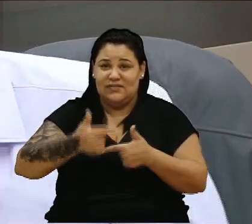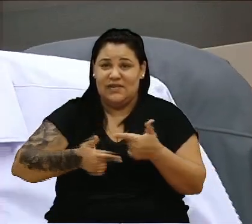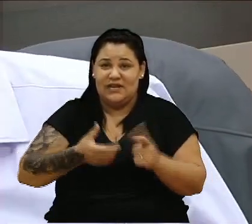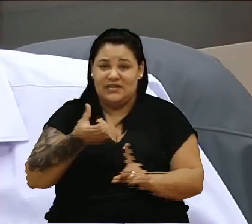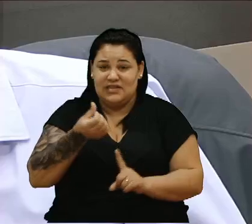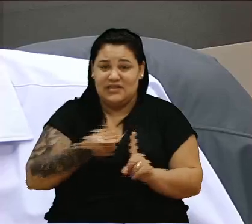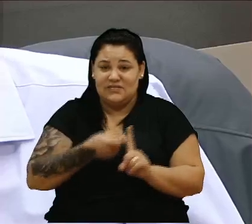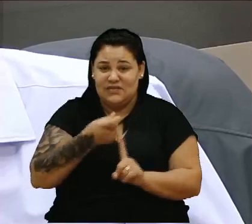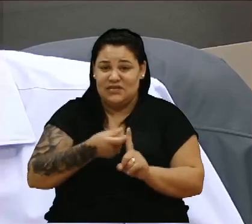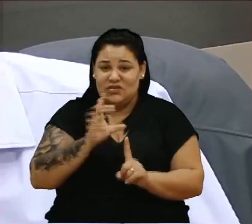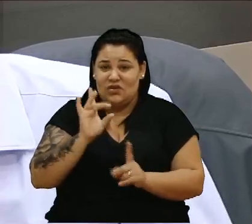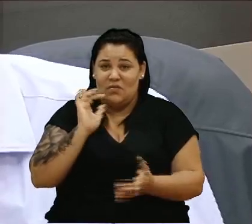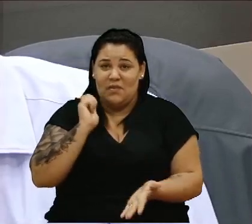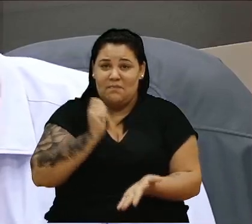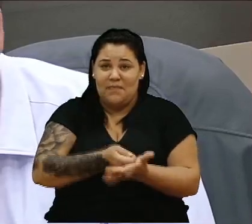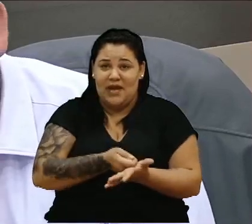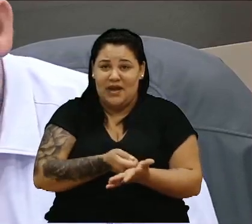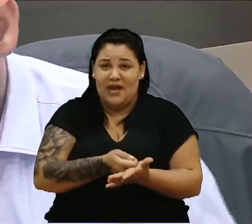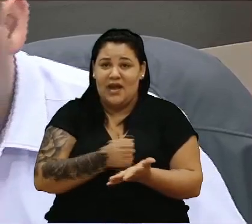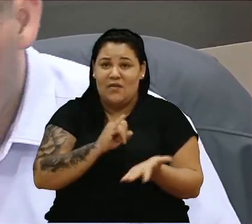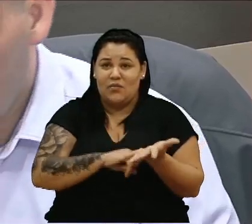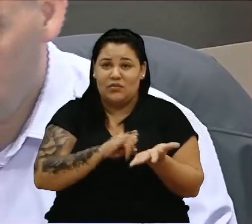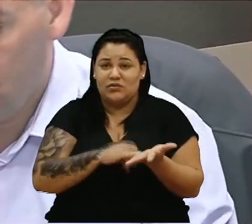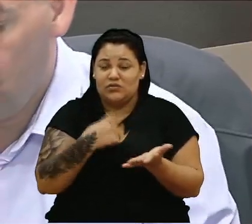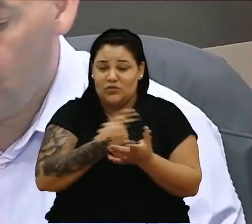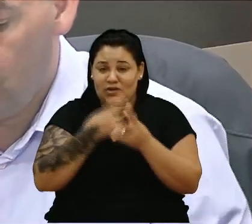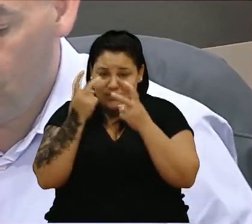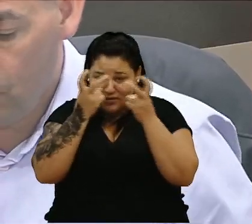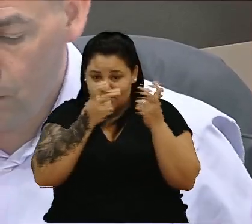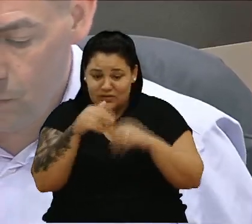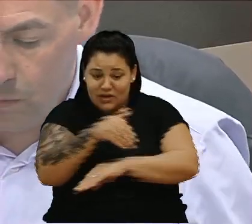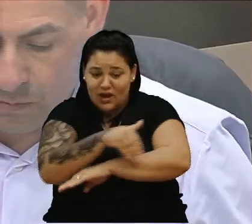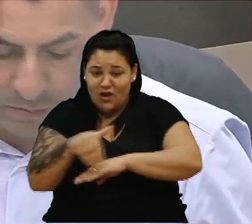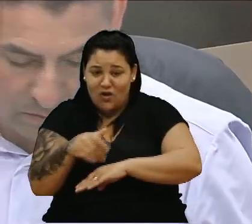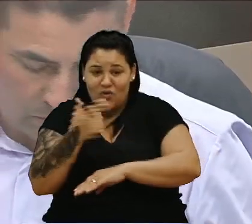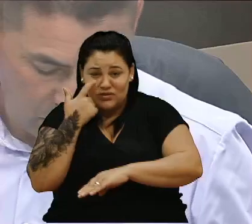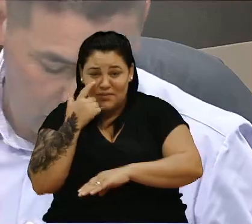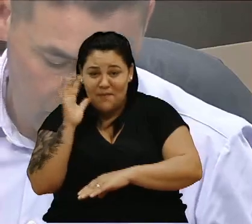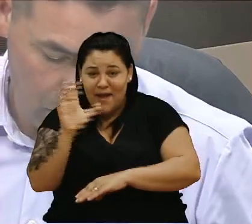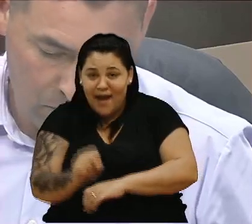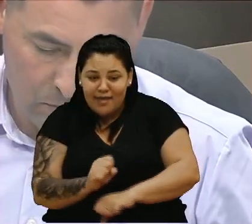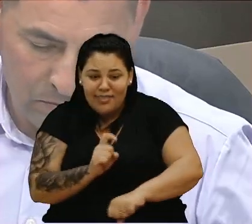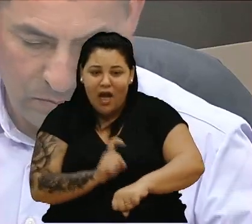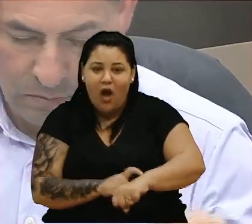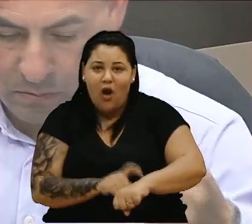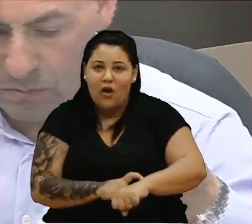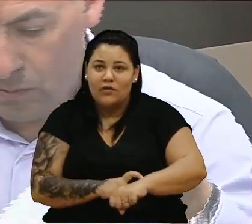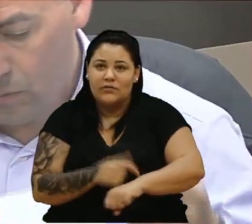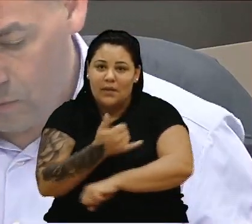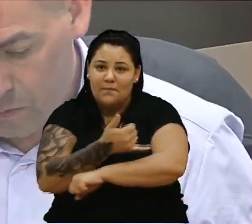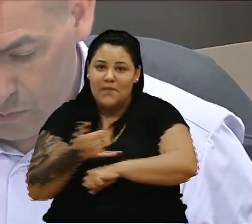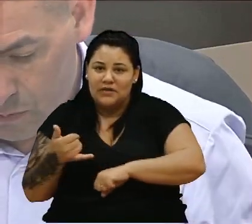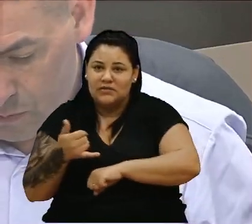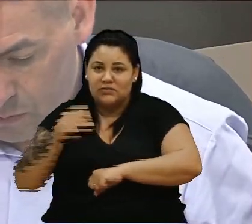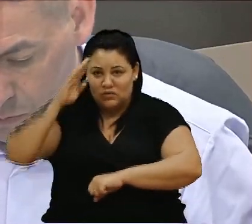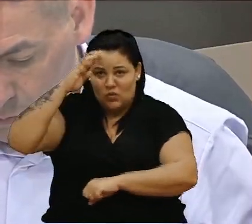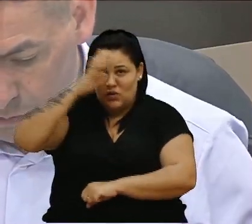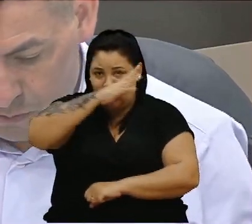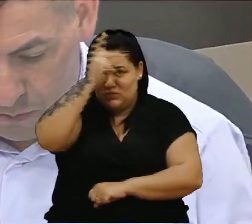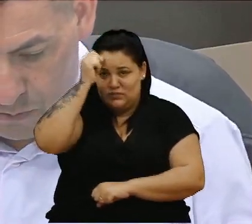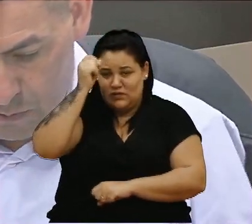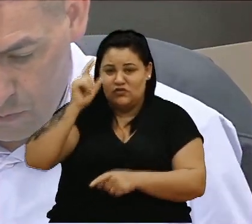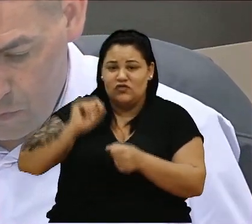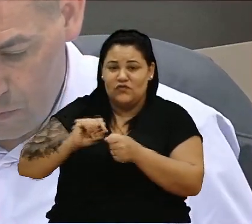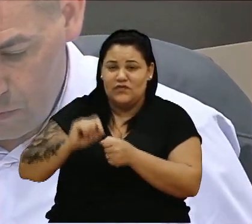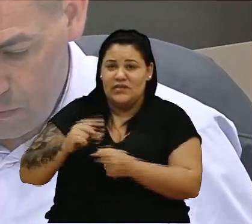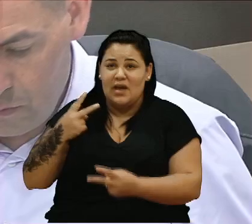sustentar um estado inchado. Quando a gente identificou na rua, eu consegui ver em flagrante, quem estava passando era uma viatura da Guarda Municipal, onde a gente fez a